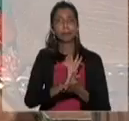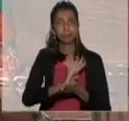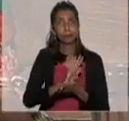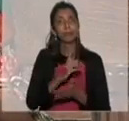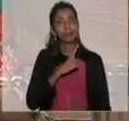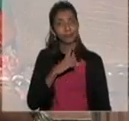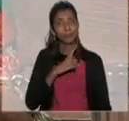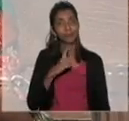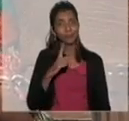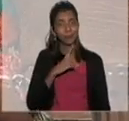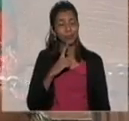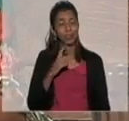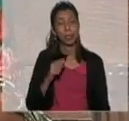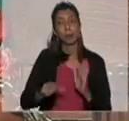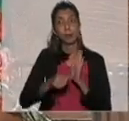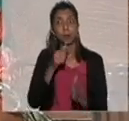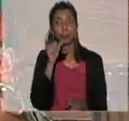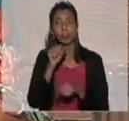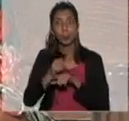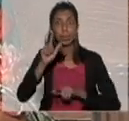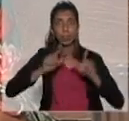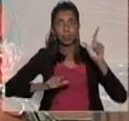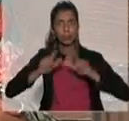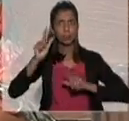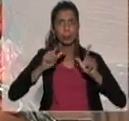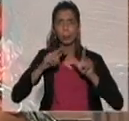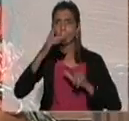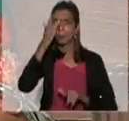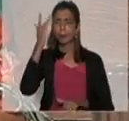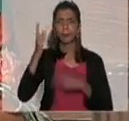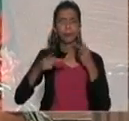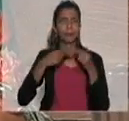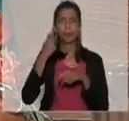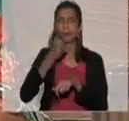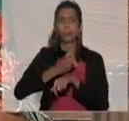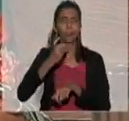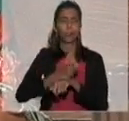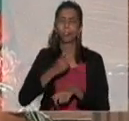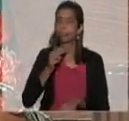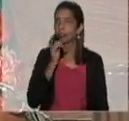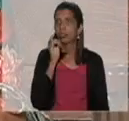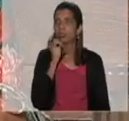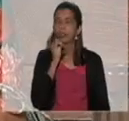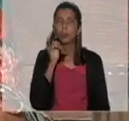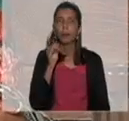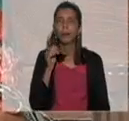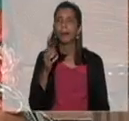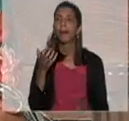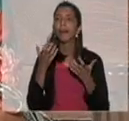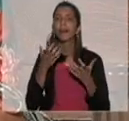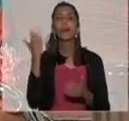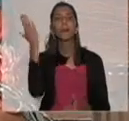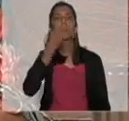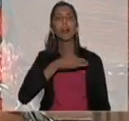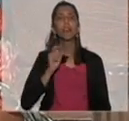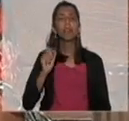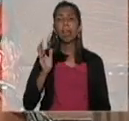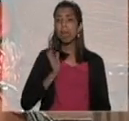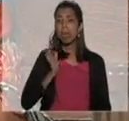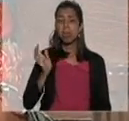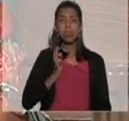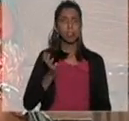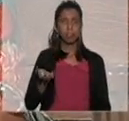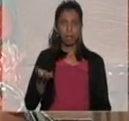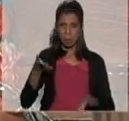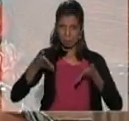comecei a entrar na televisão a primeira vez eu ouvia comentários completamente idiotas tipo É mas o que que ela tá querendo provar Ela é Rica não era